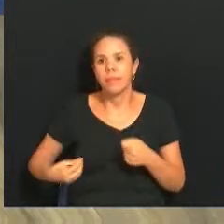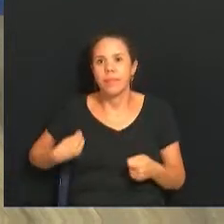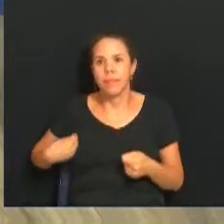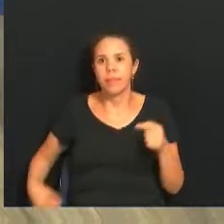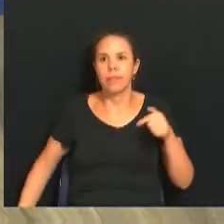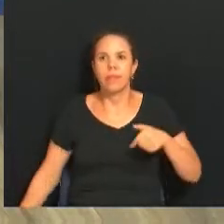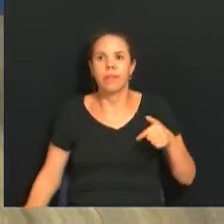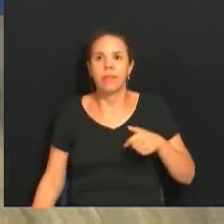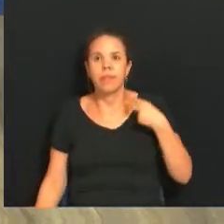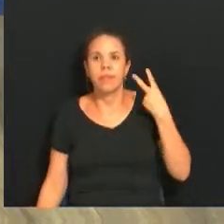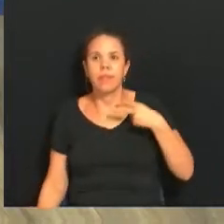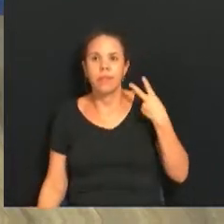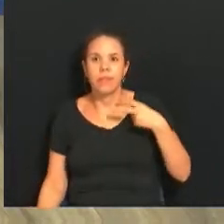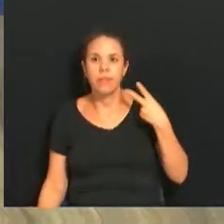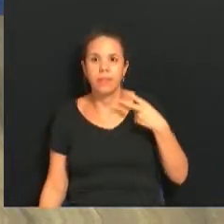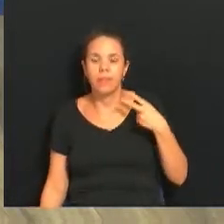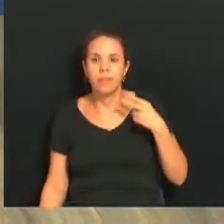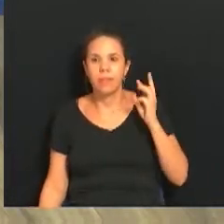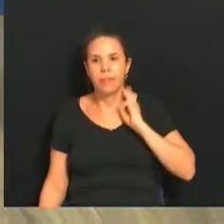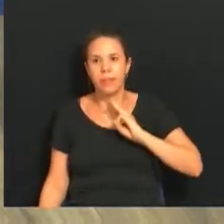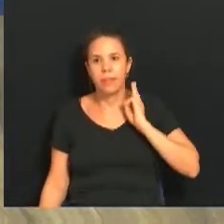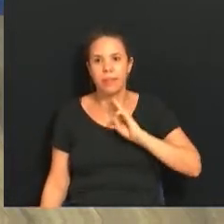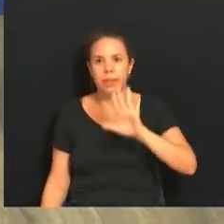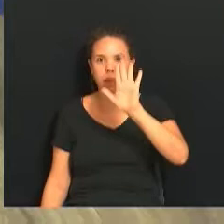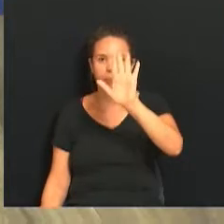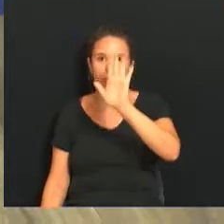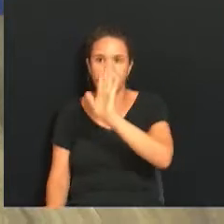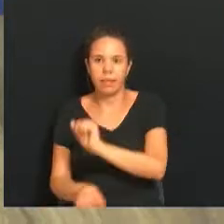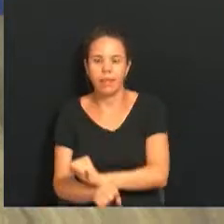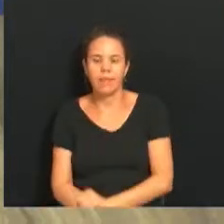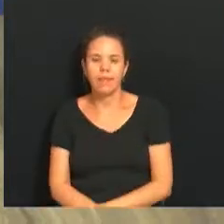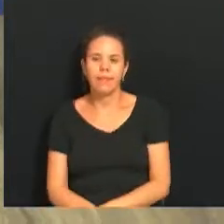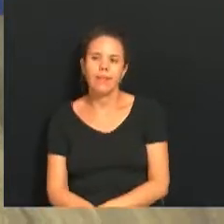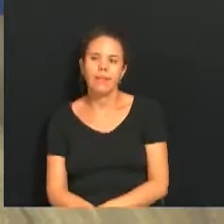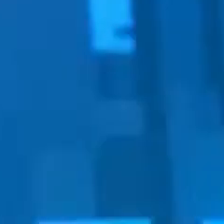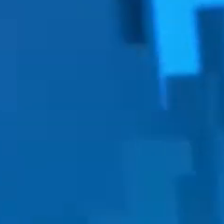vivo com o vereador Cecílio Santos, então não saia daí.